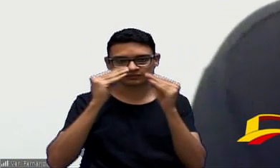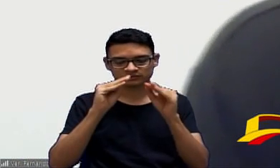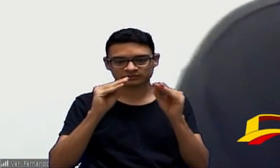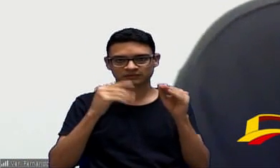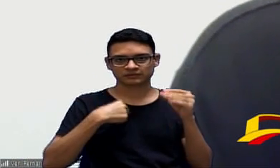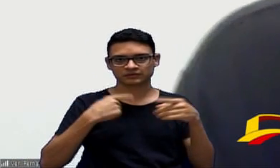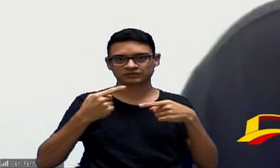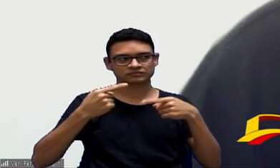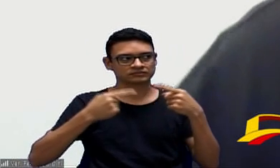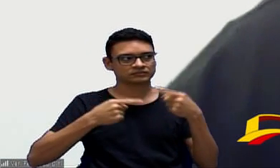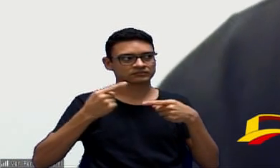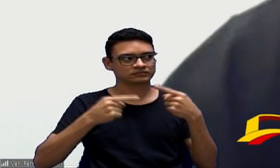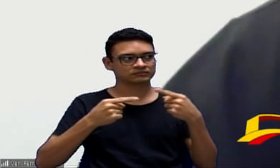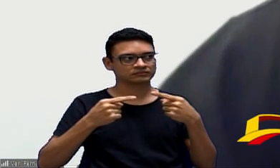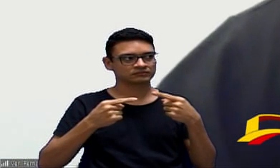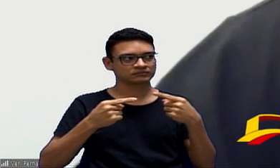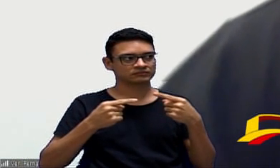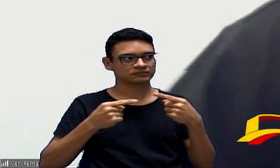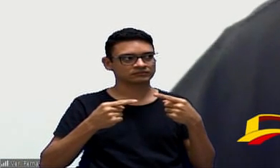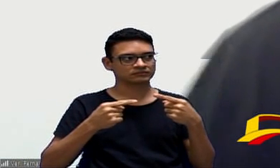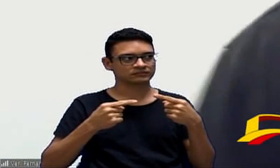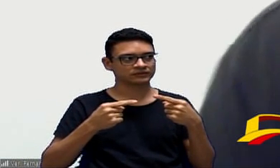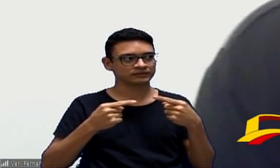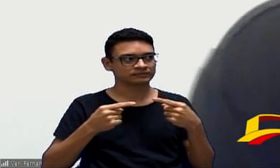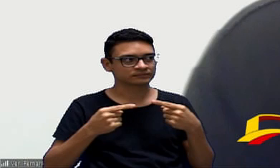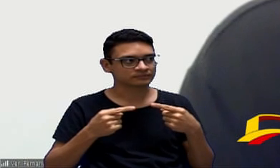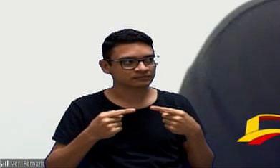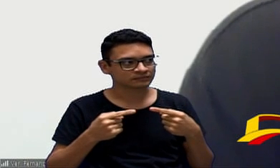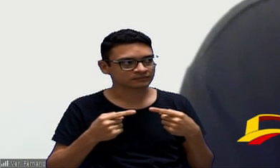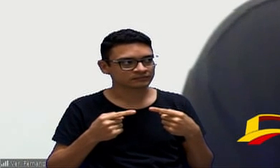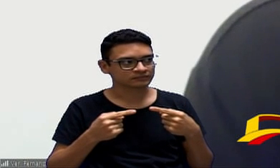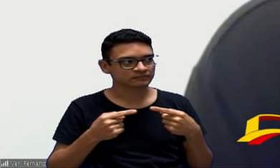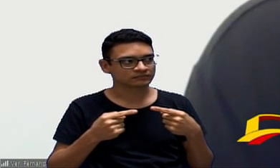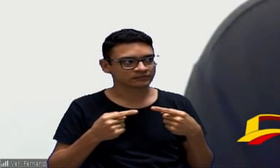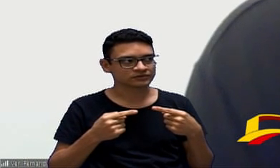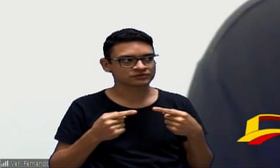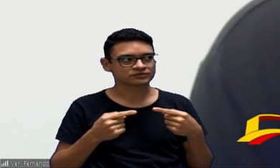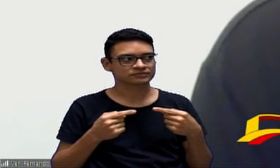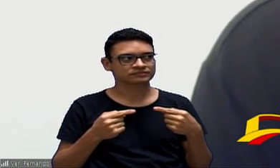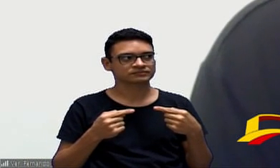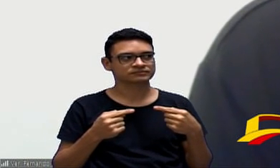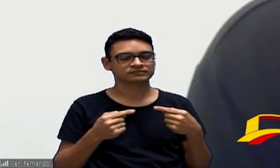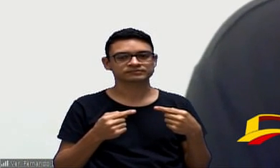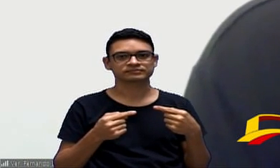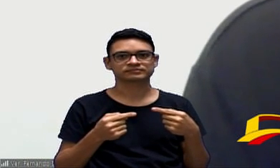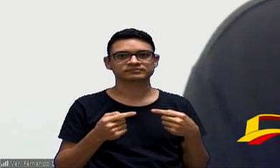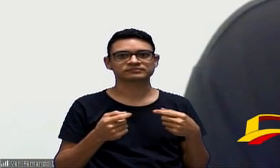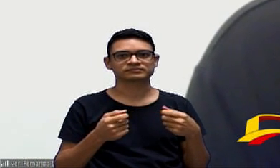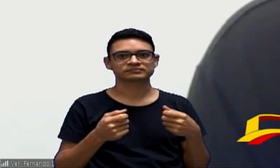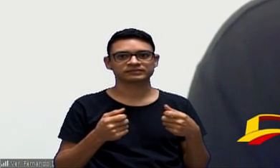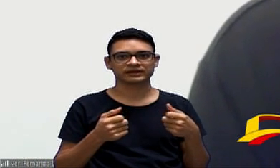acompanhando as discussões, resolvendo uma situação aqui, mas estava atento. Só lembrando que